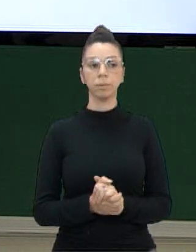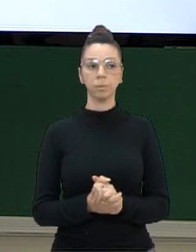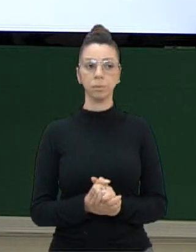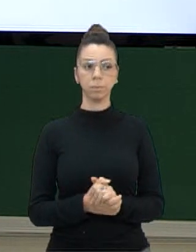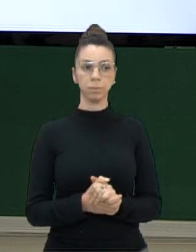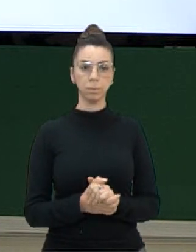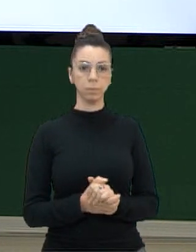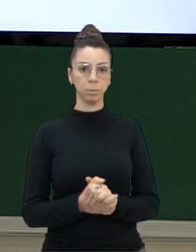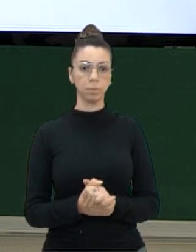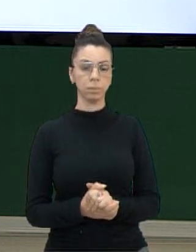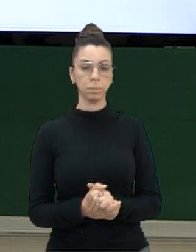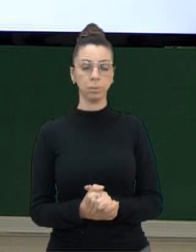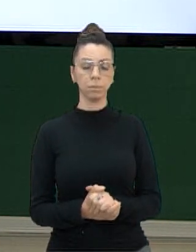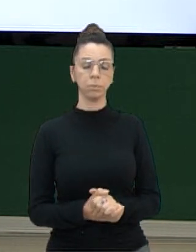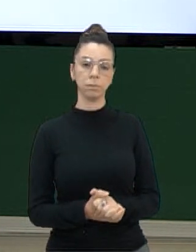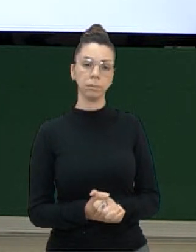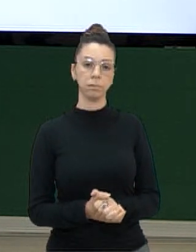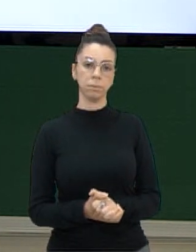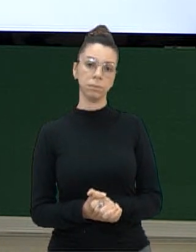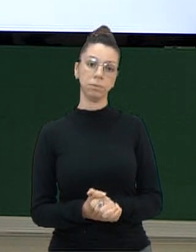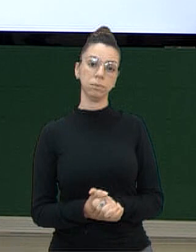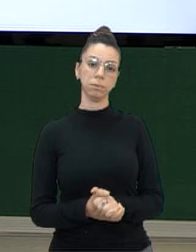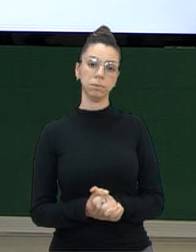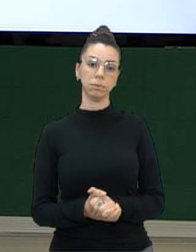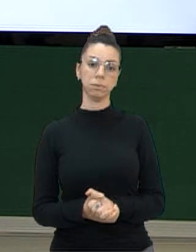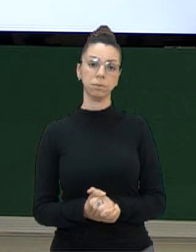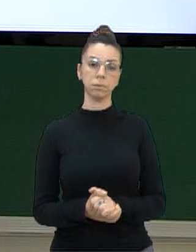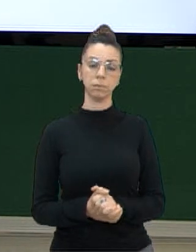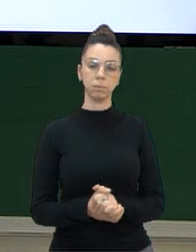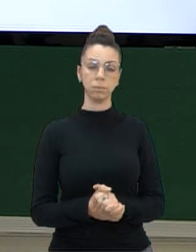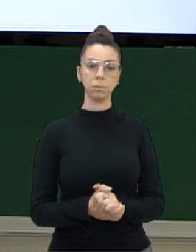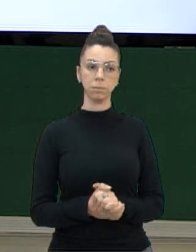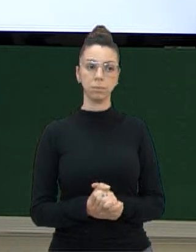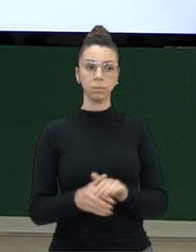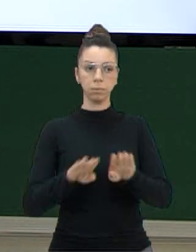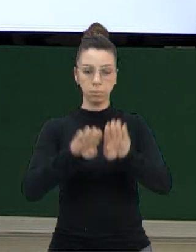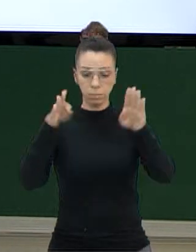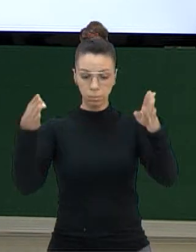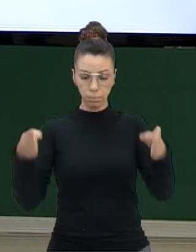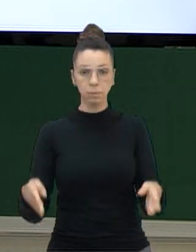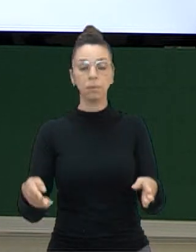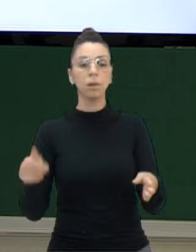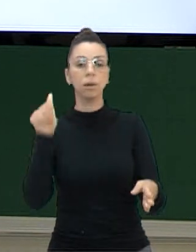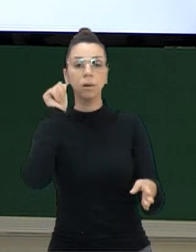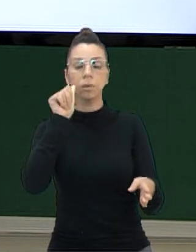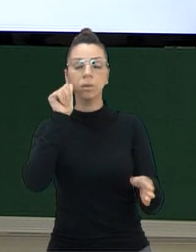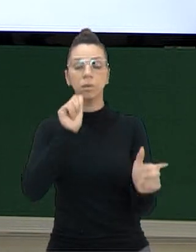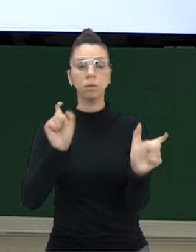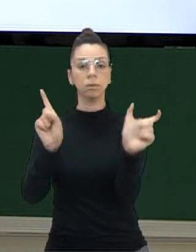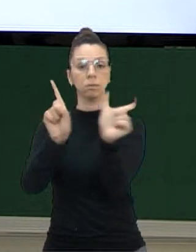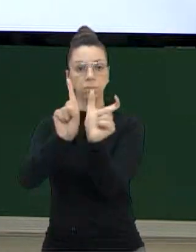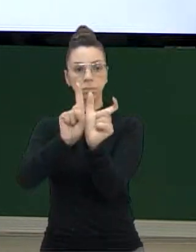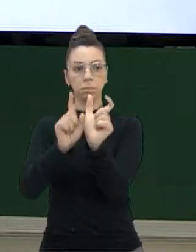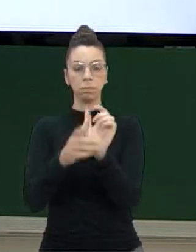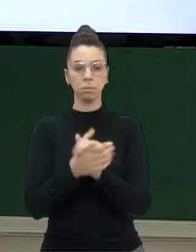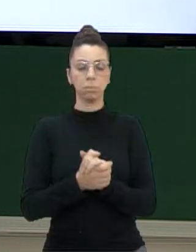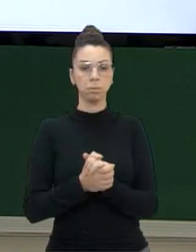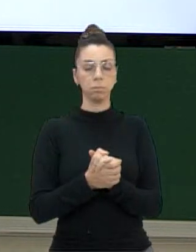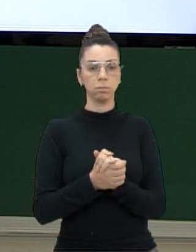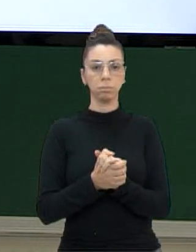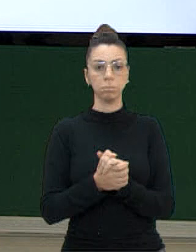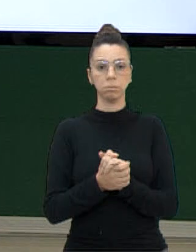el lavaplatos. Era la máquina, feminino singular, hecha com um mamute, aquele